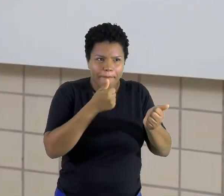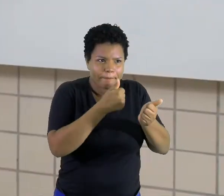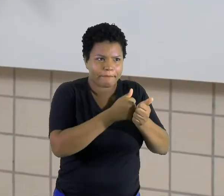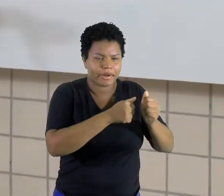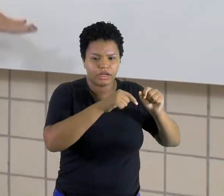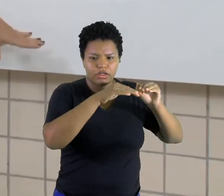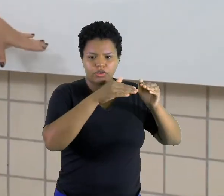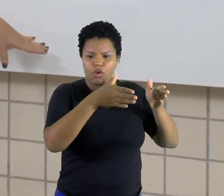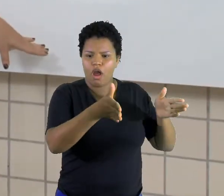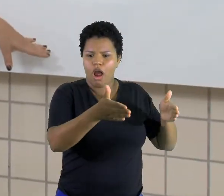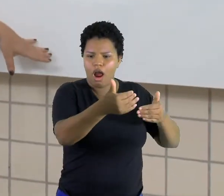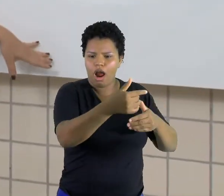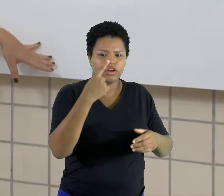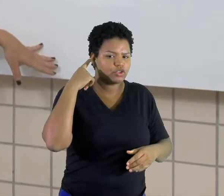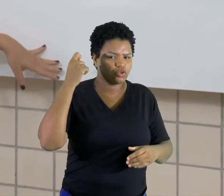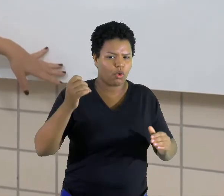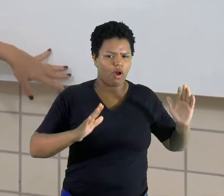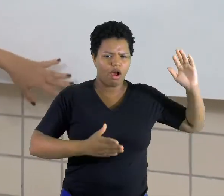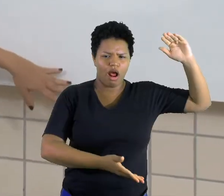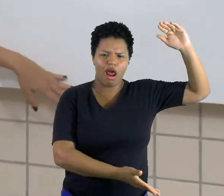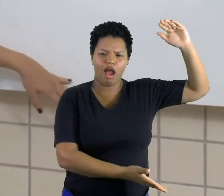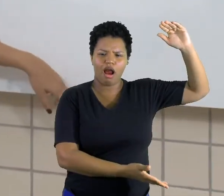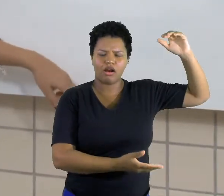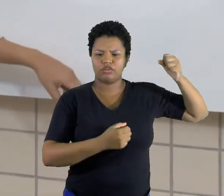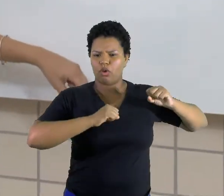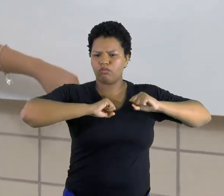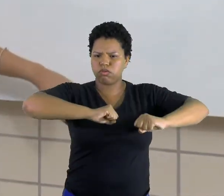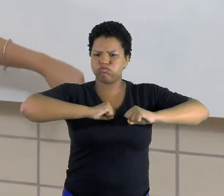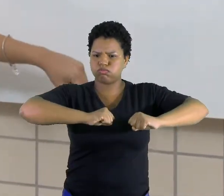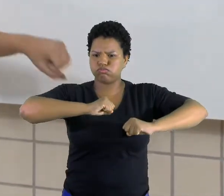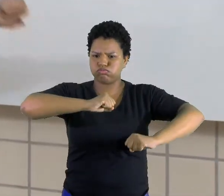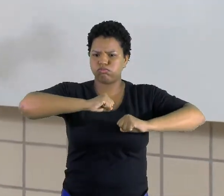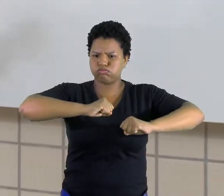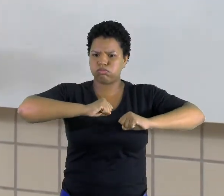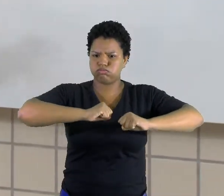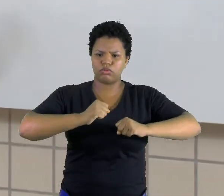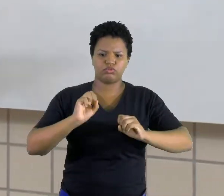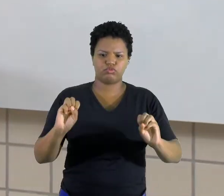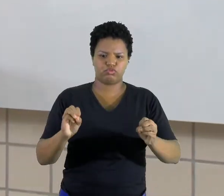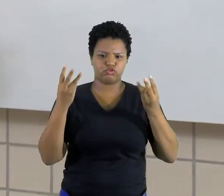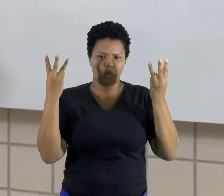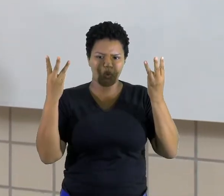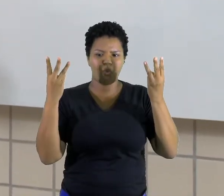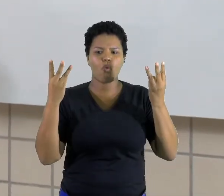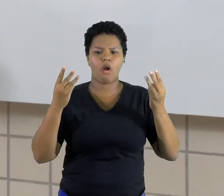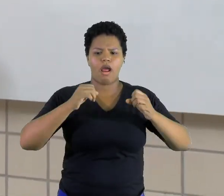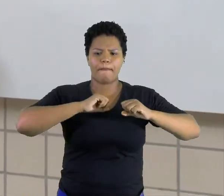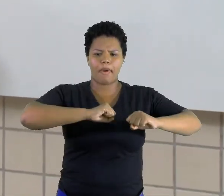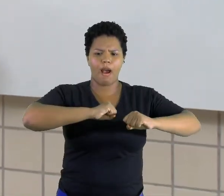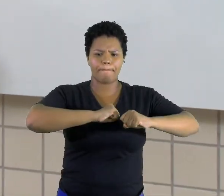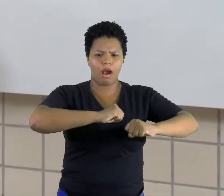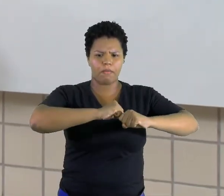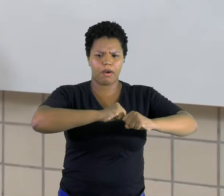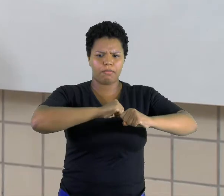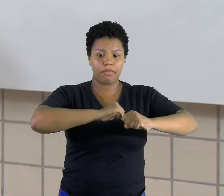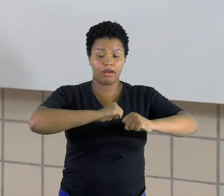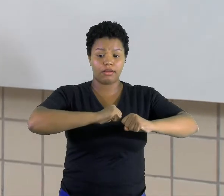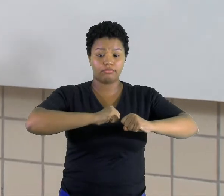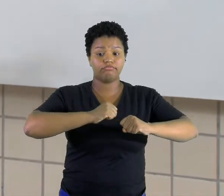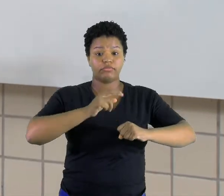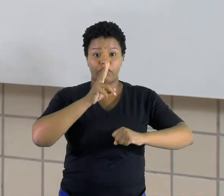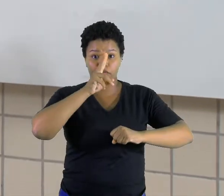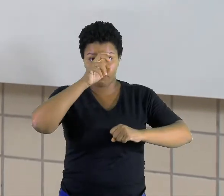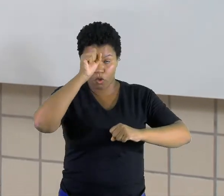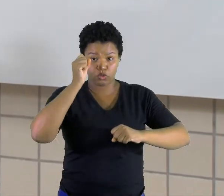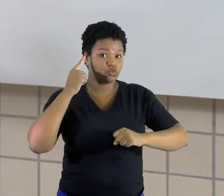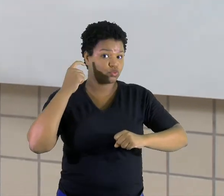grandona assim, sabe? De baile funk, de show, que fica dum-dum. A intensidade do som é o quê?